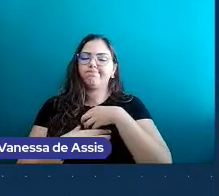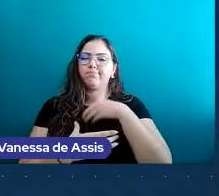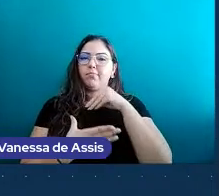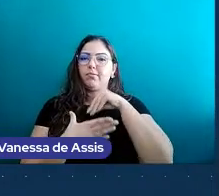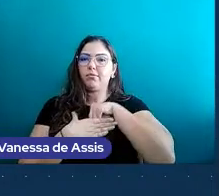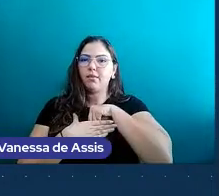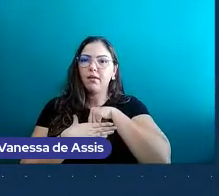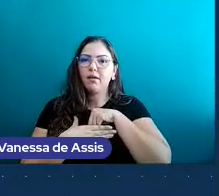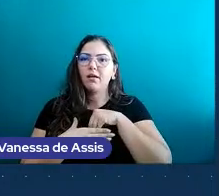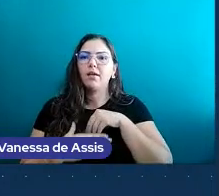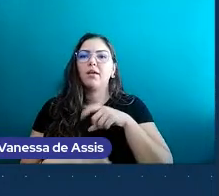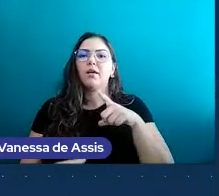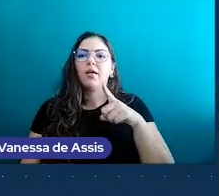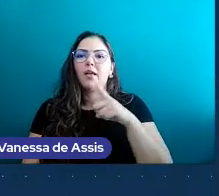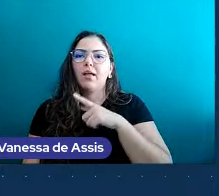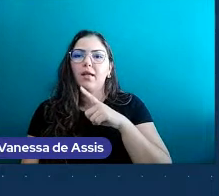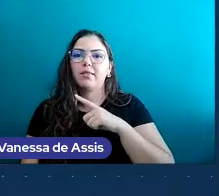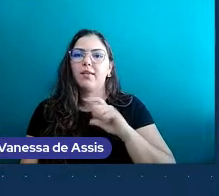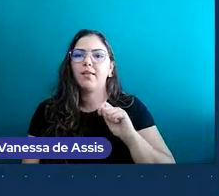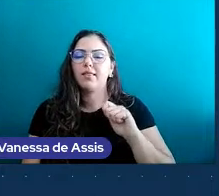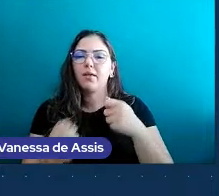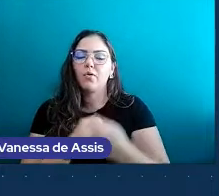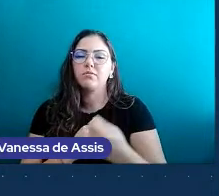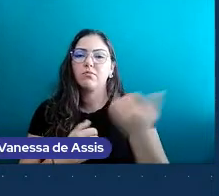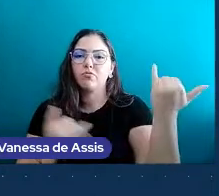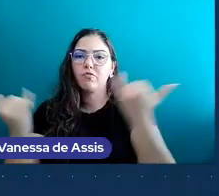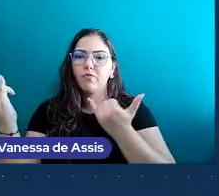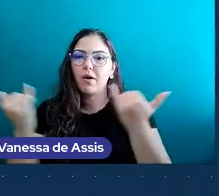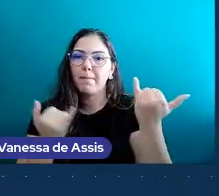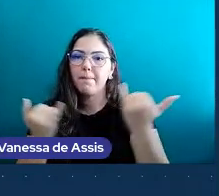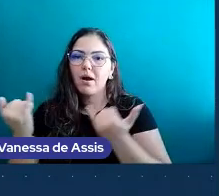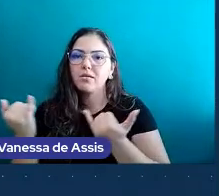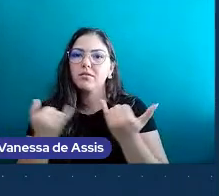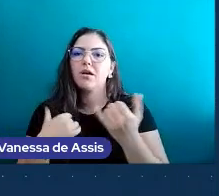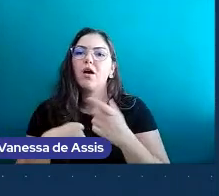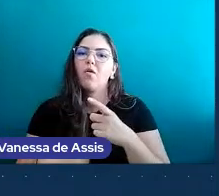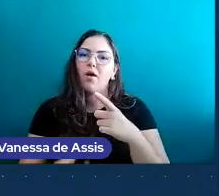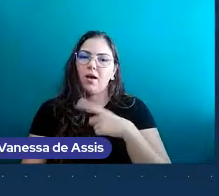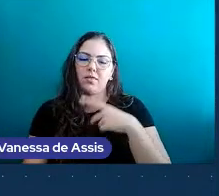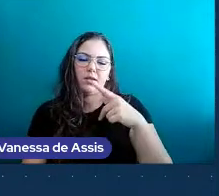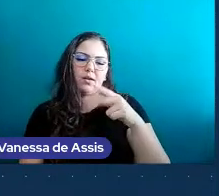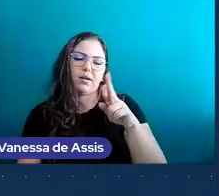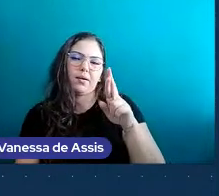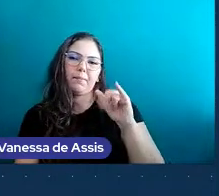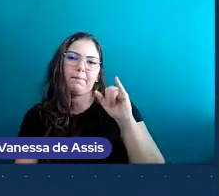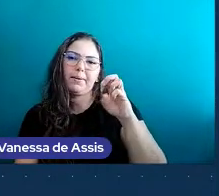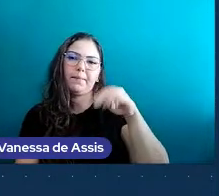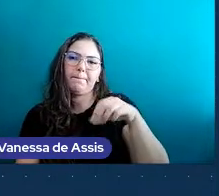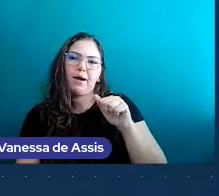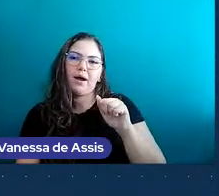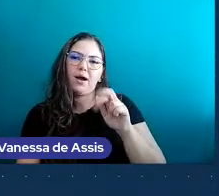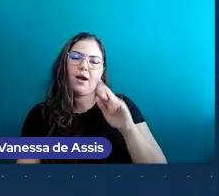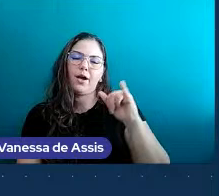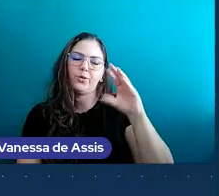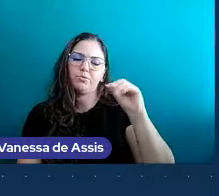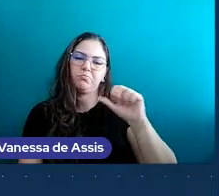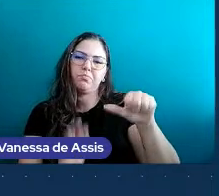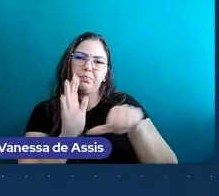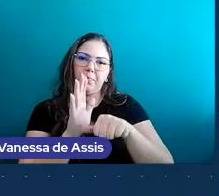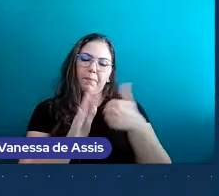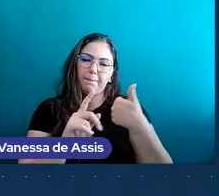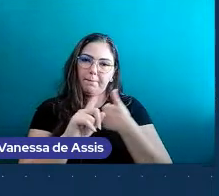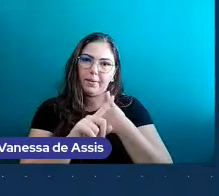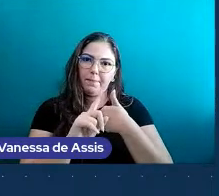dados, adequação da interpretação, e aí os primários, derivados desses, e os secundários, que seriam os